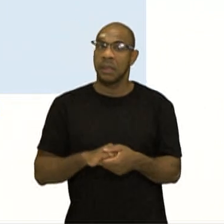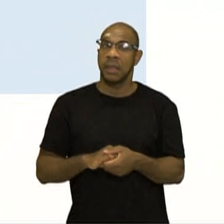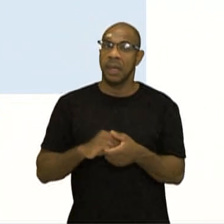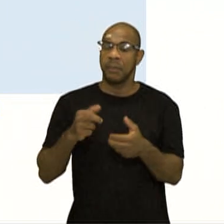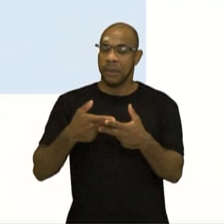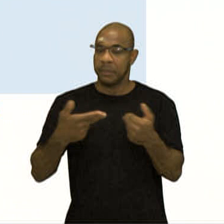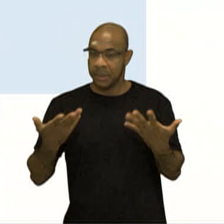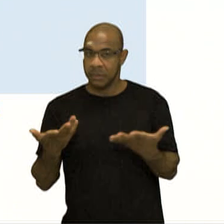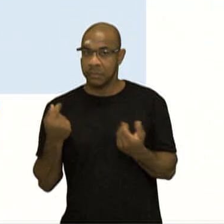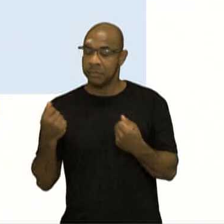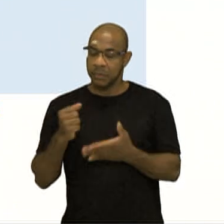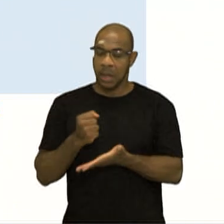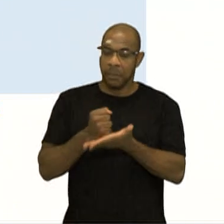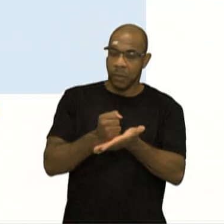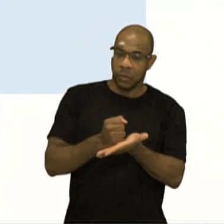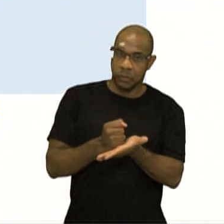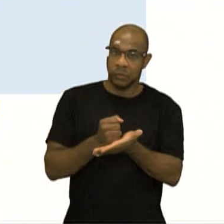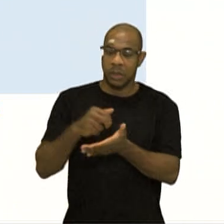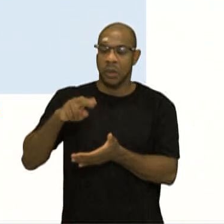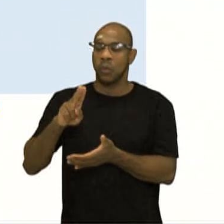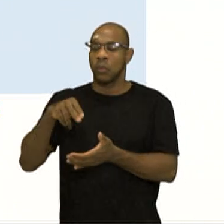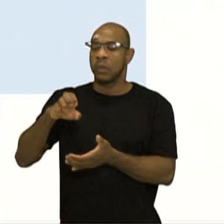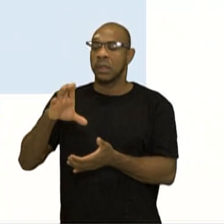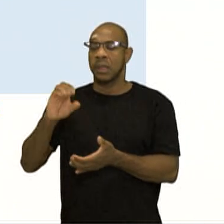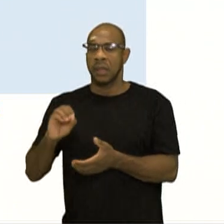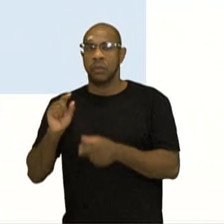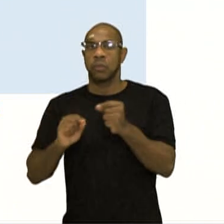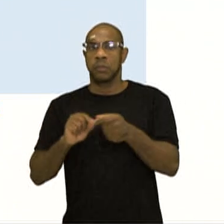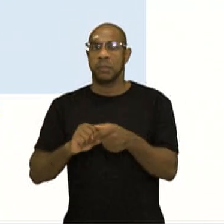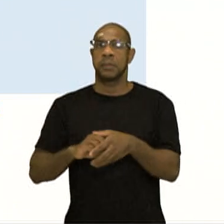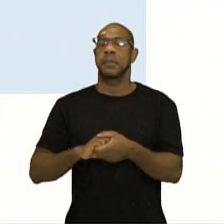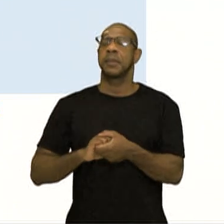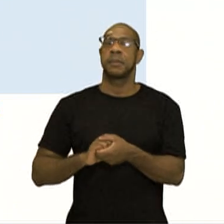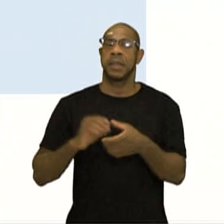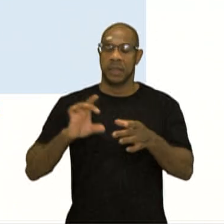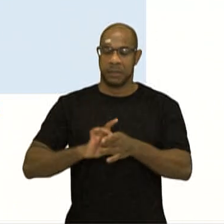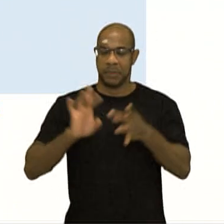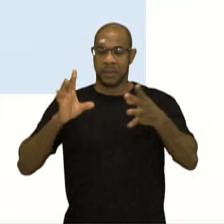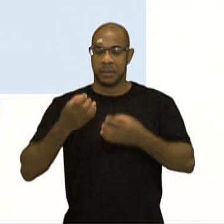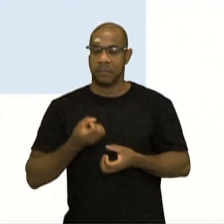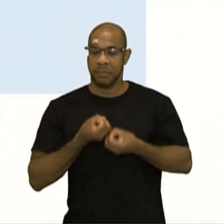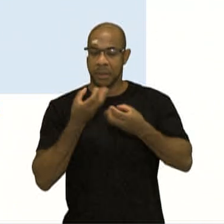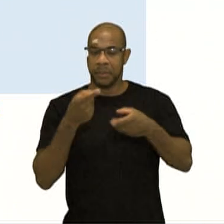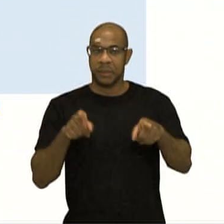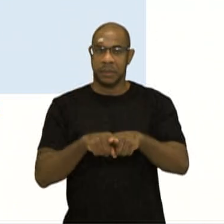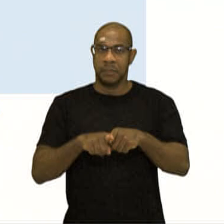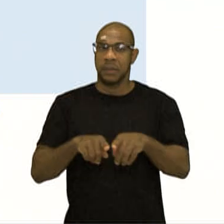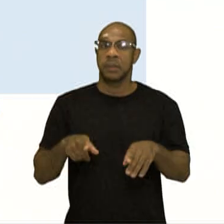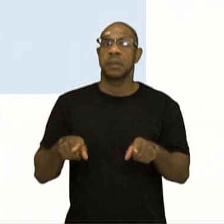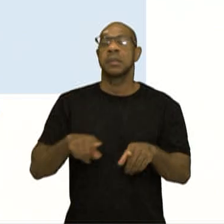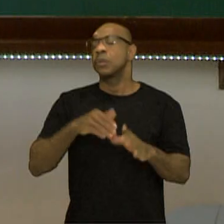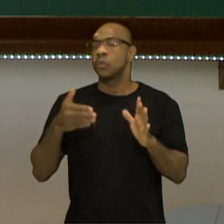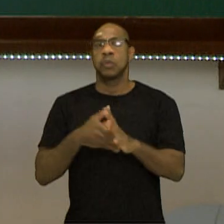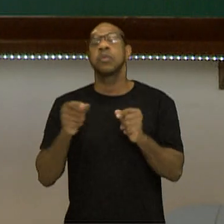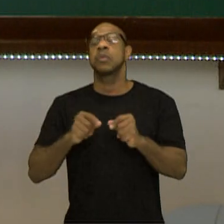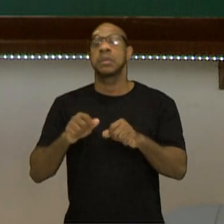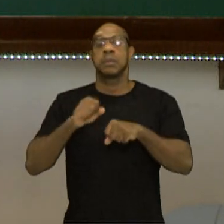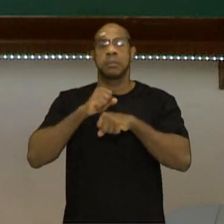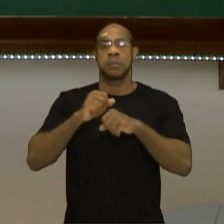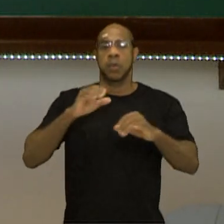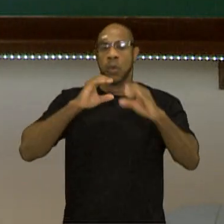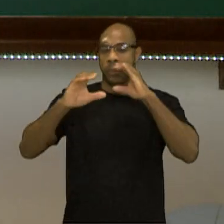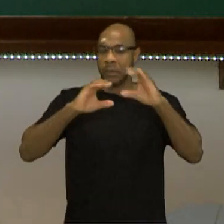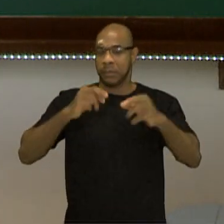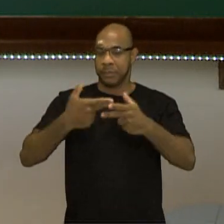do apoio da Unesco para a imprensa, liberdade da imprensa em todos os meios de plataforma. Então